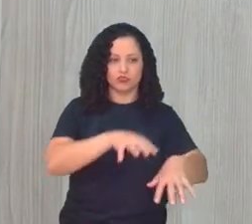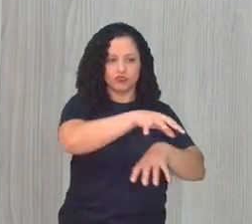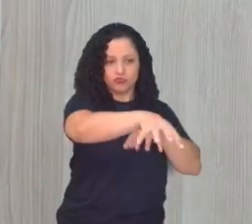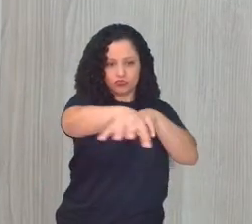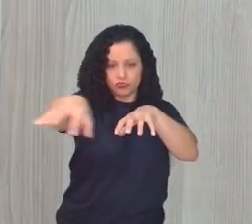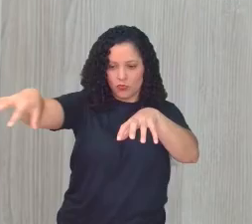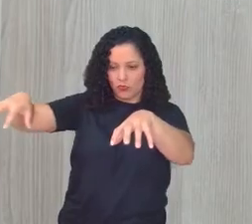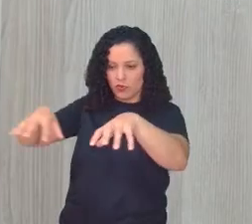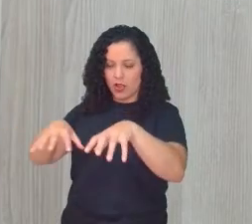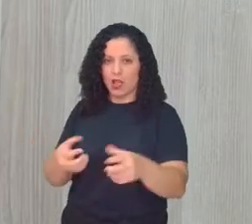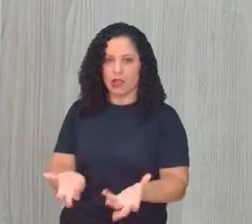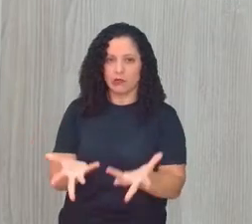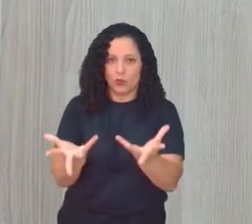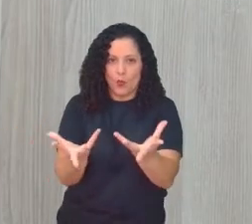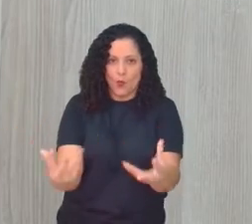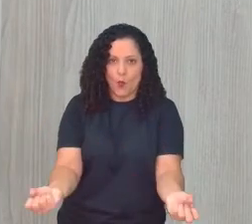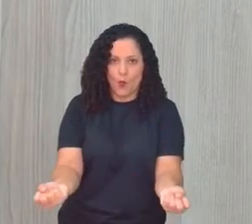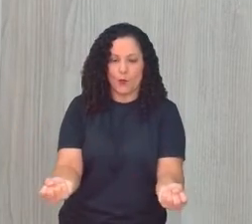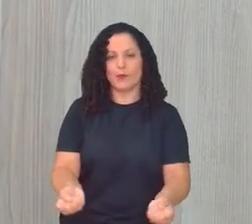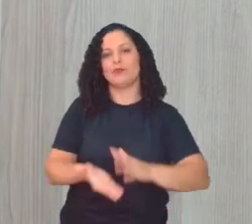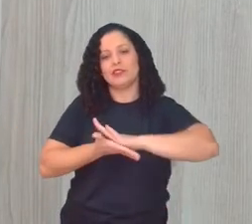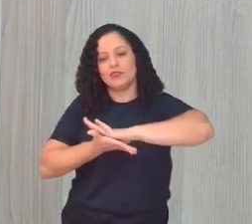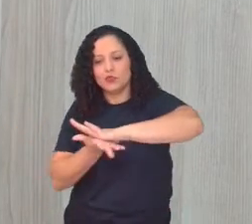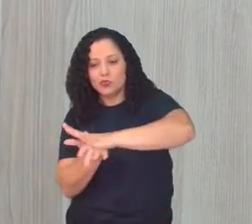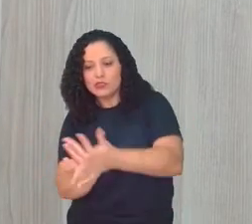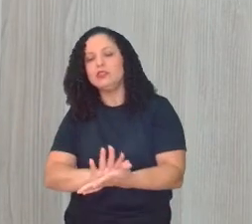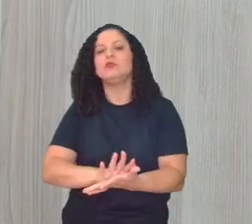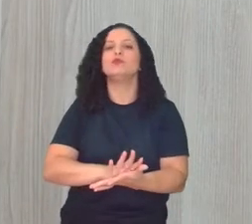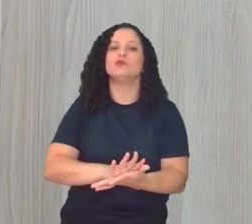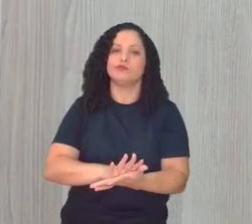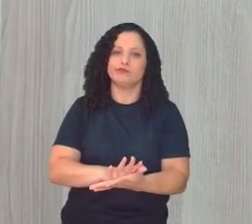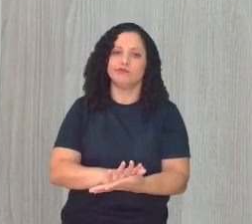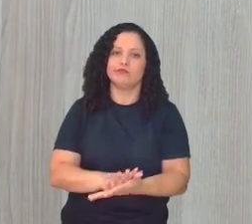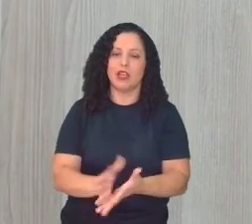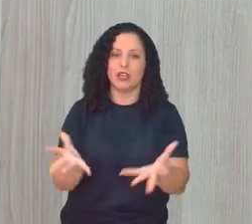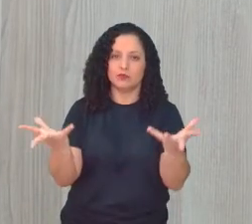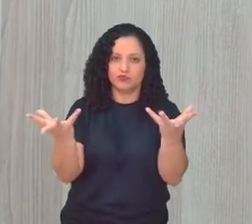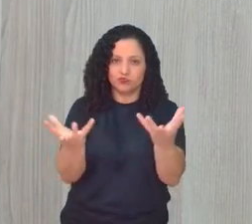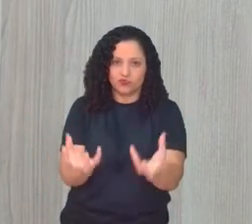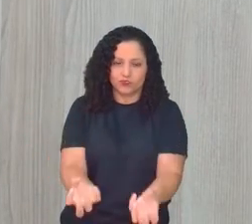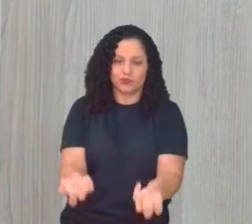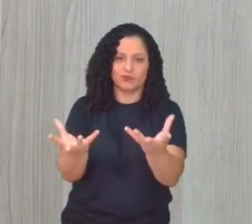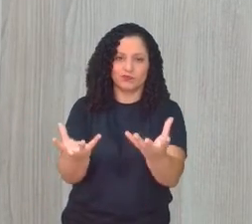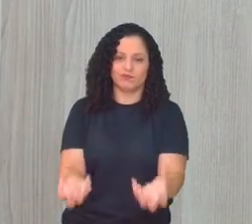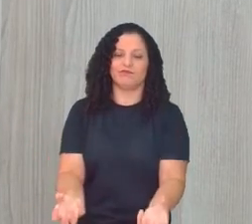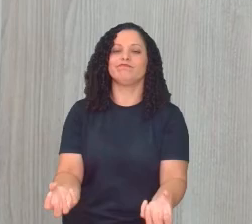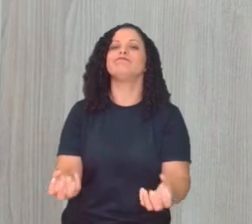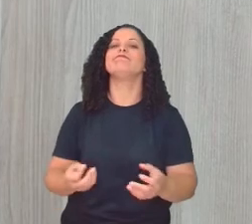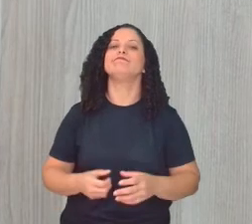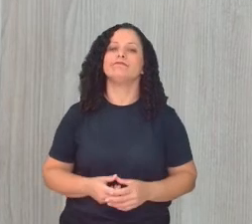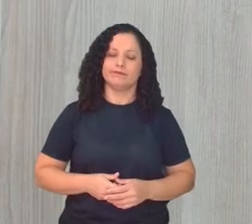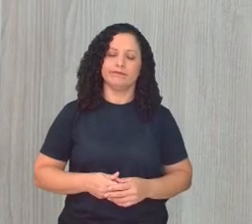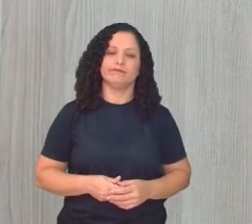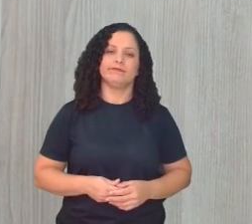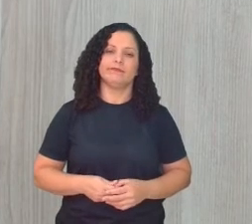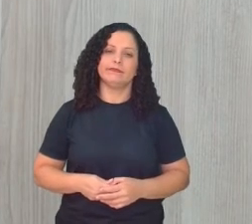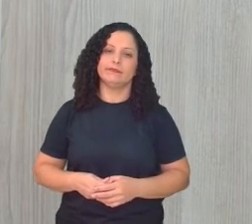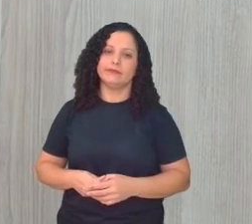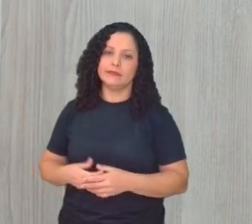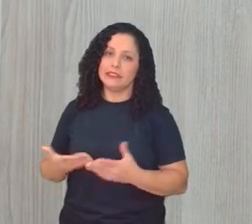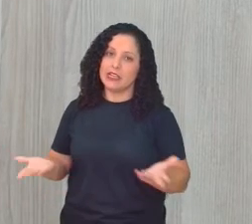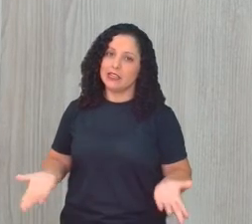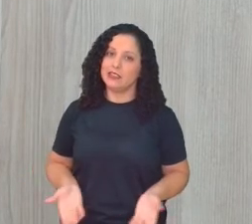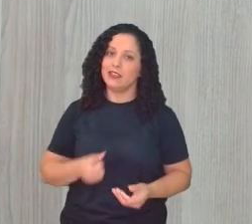sendo, com o passar do tempo, sendo ali oprimidos, né, bastante degradados, e assim não é uma coisa